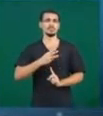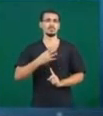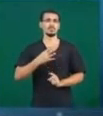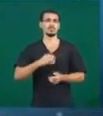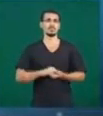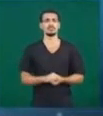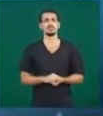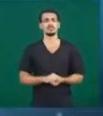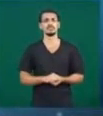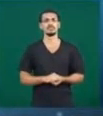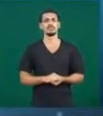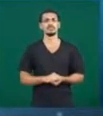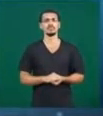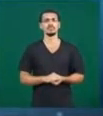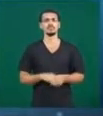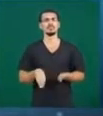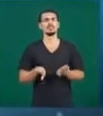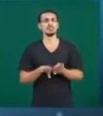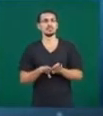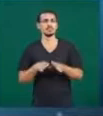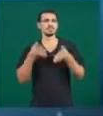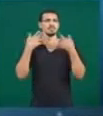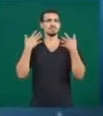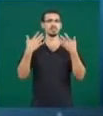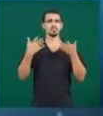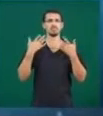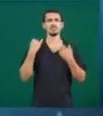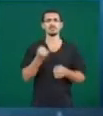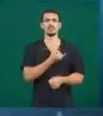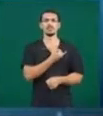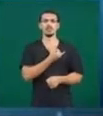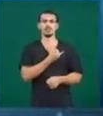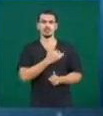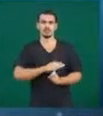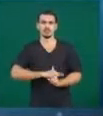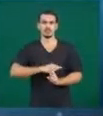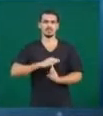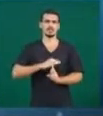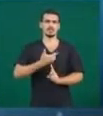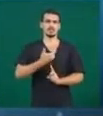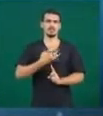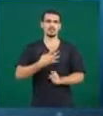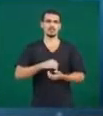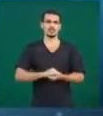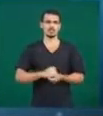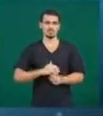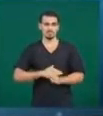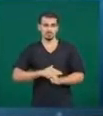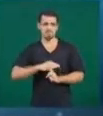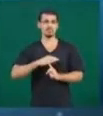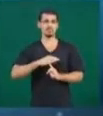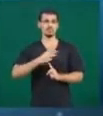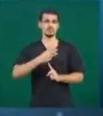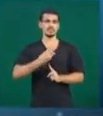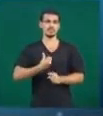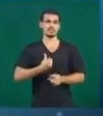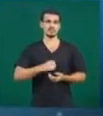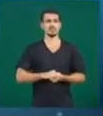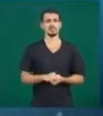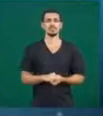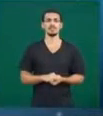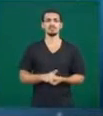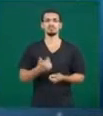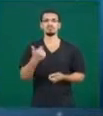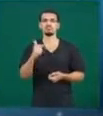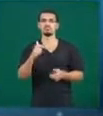34 graus. O dia já começa quente em Ituiutaba, com mínima prevista de 24 graus e máxima de 36.